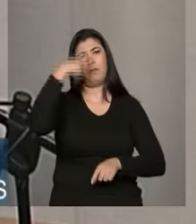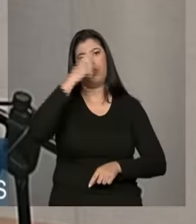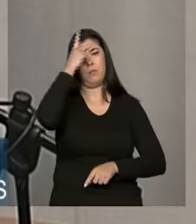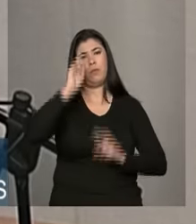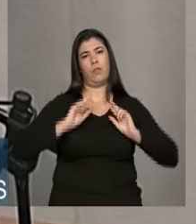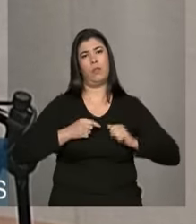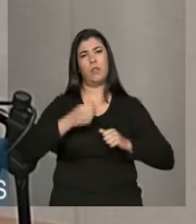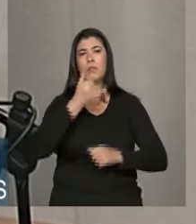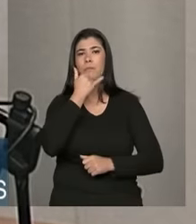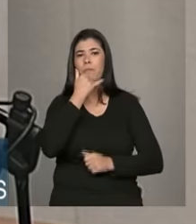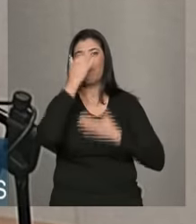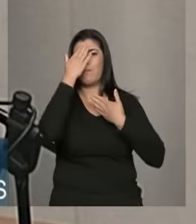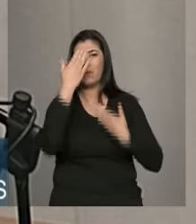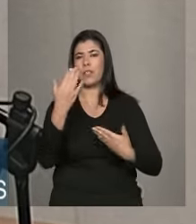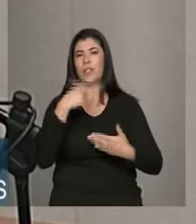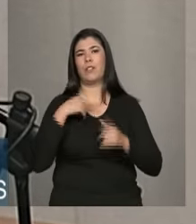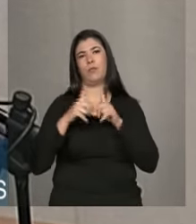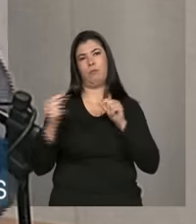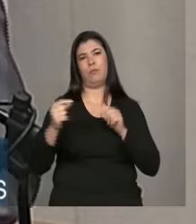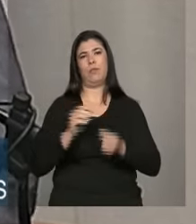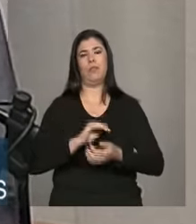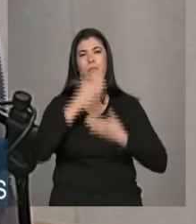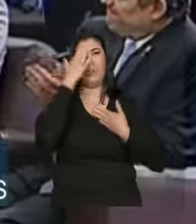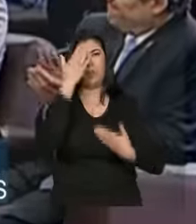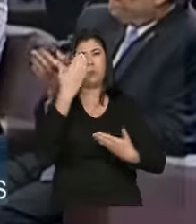perdão pela minha saída muito